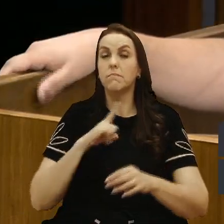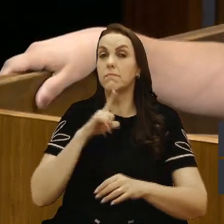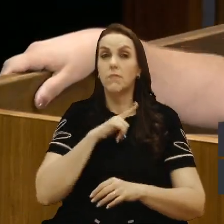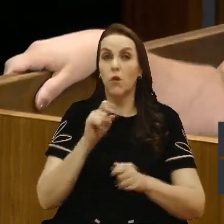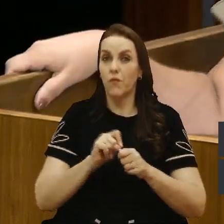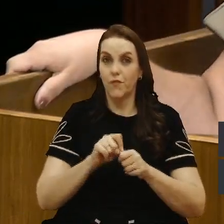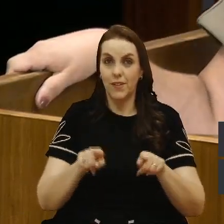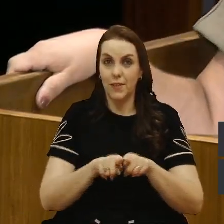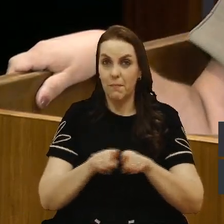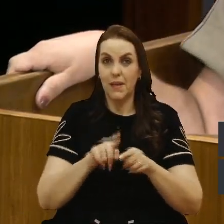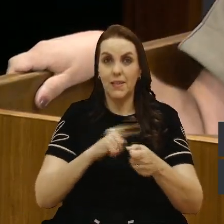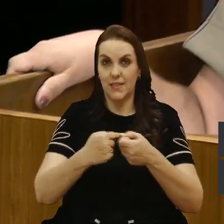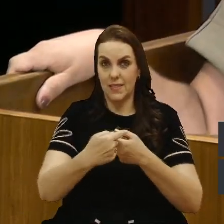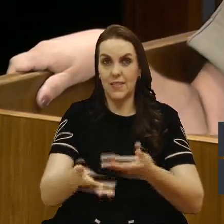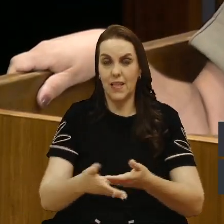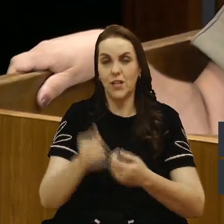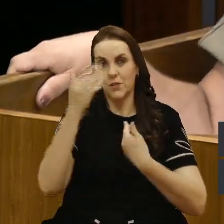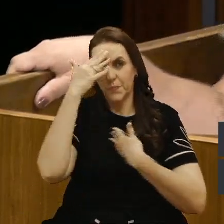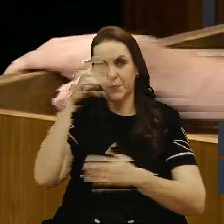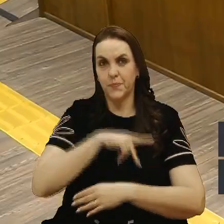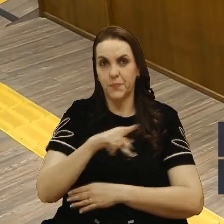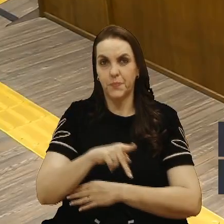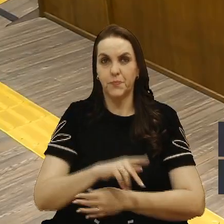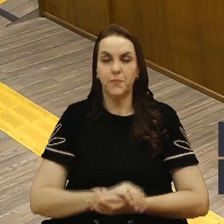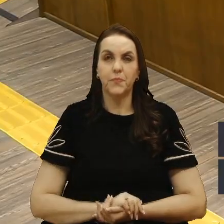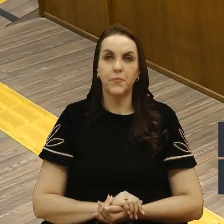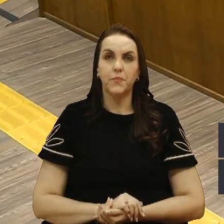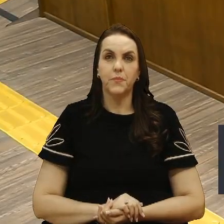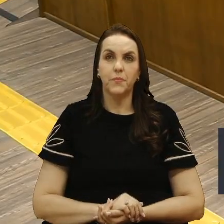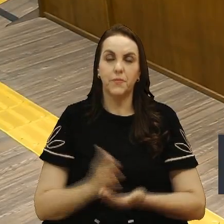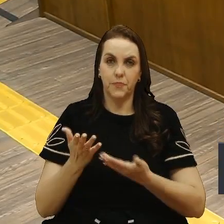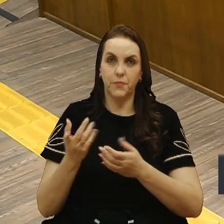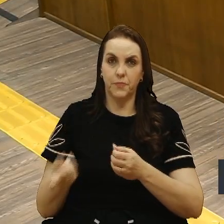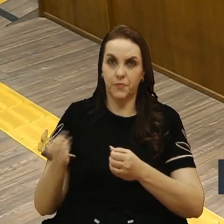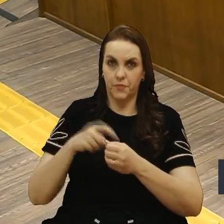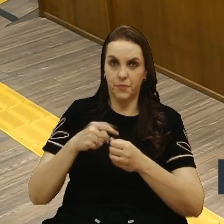feitas no nosso município. Era isso, senhor presidente. Obrigada. Obrigado. Eu passo os trabalhos à vereadora Andressa Malman.